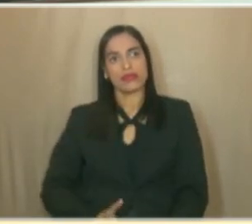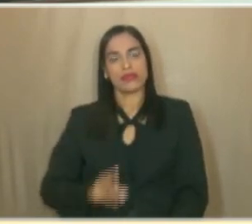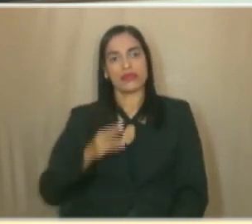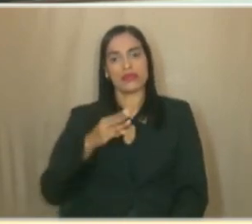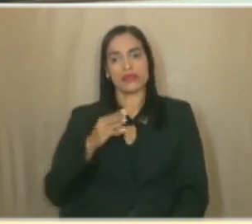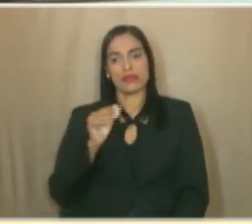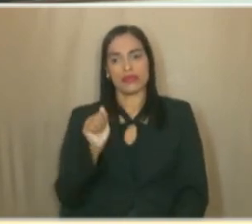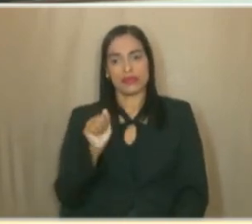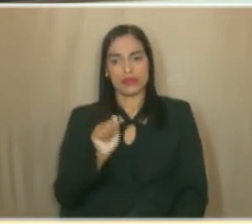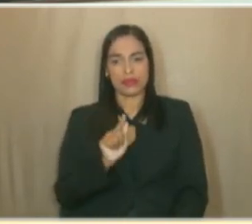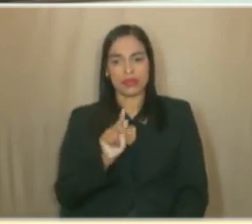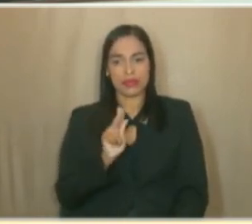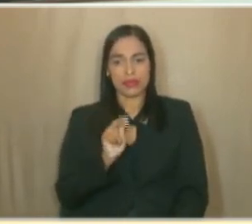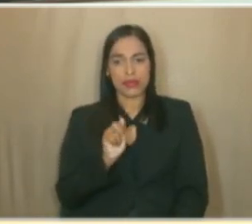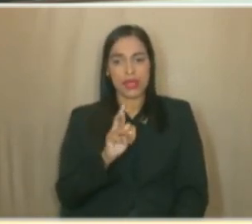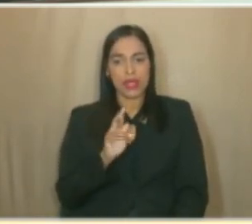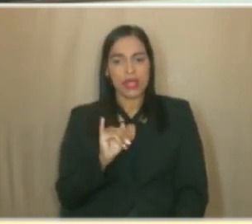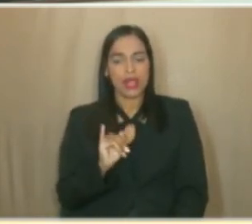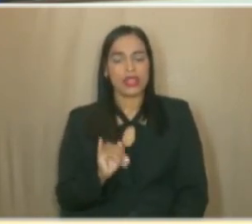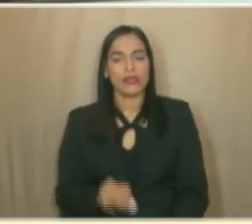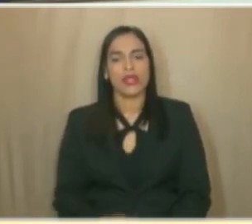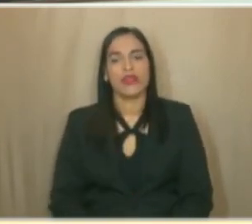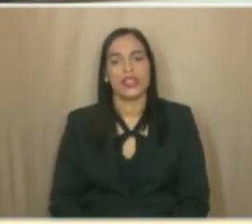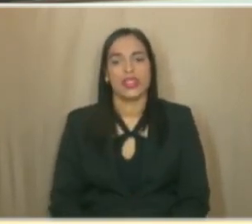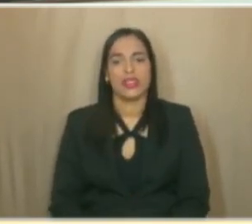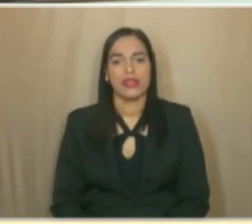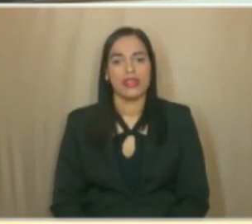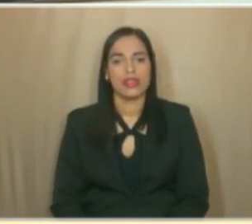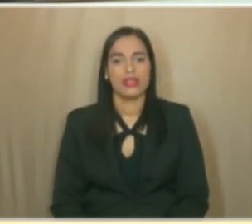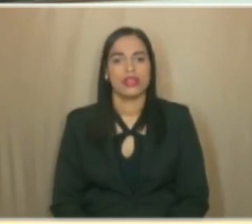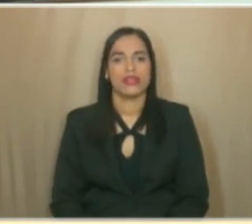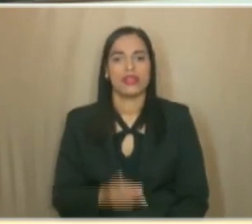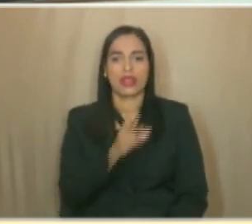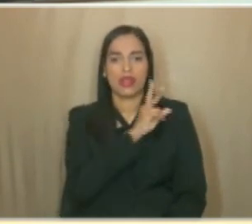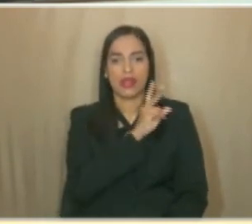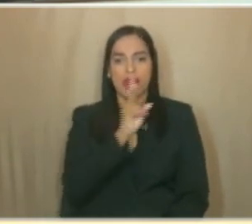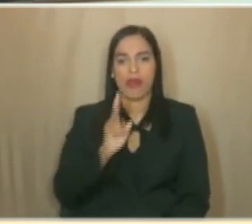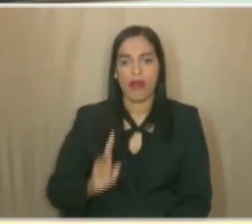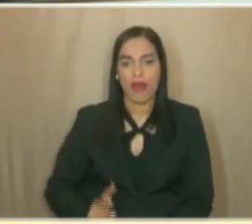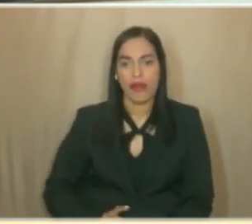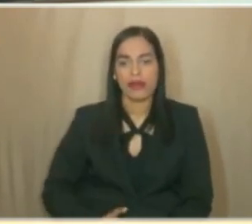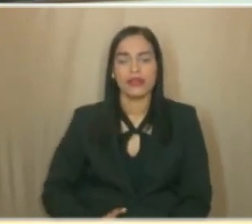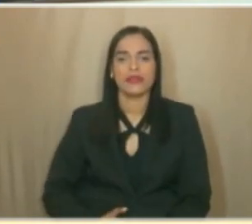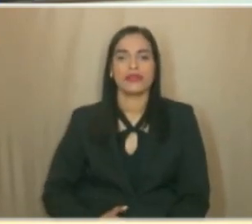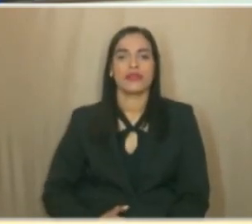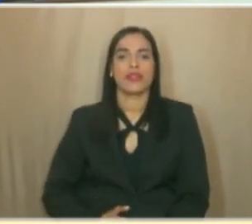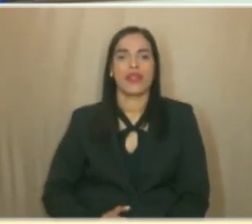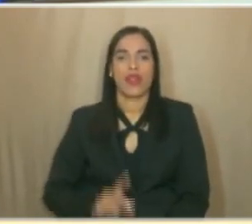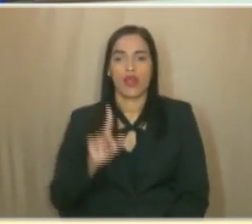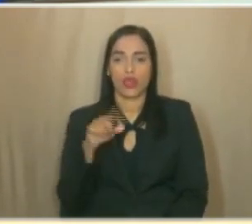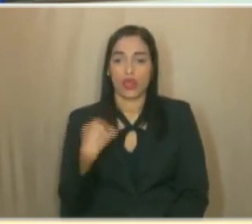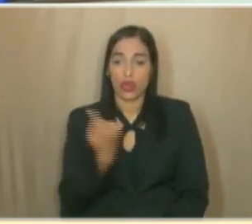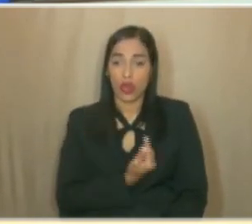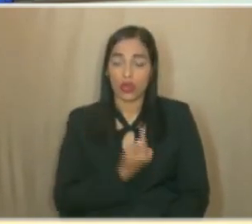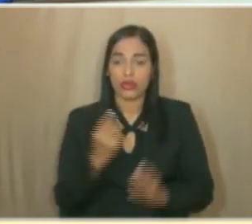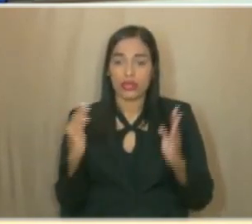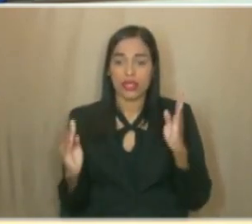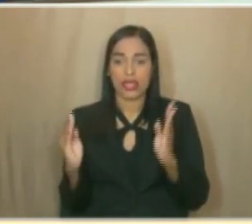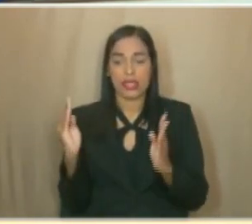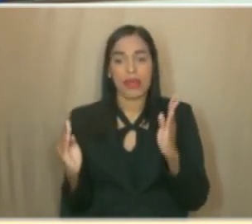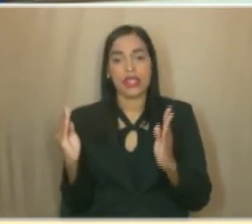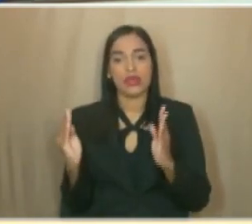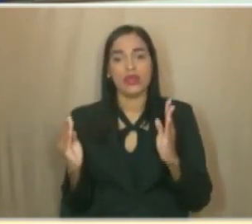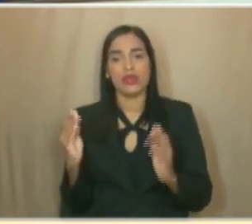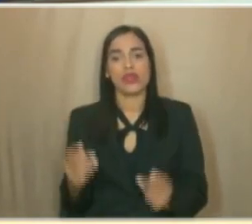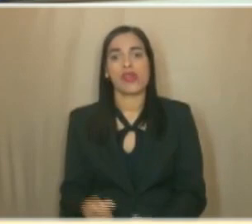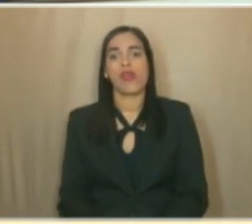Maguari. E depois, na legislatura, ele não estando mais vereador, nós fizemos apenas o nosso mandato, ainda tramita aqui